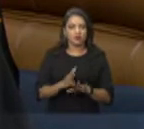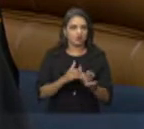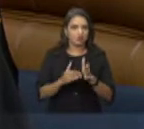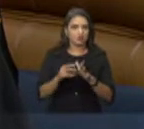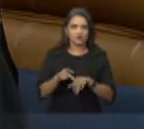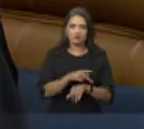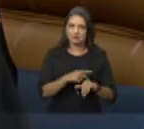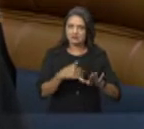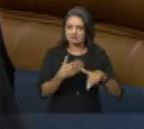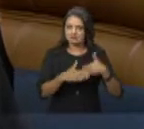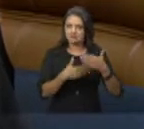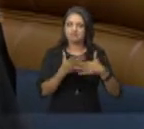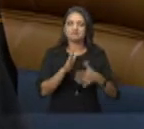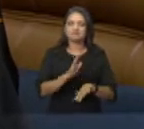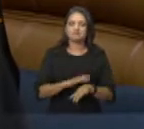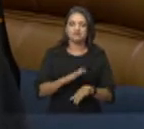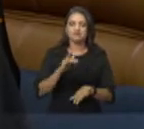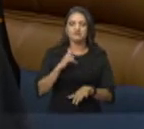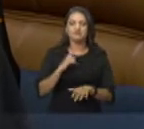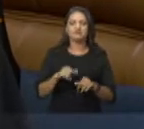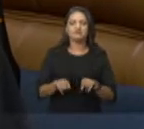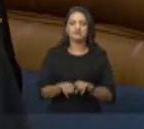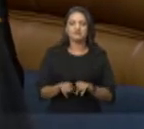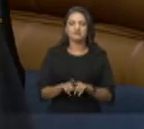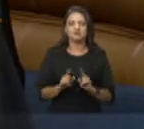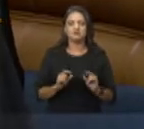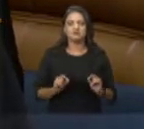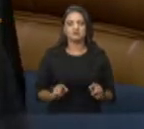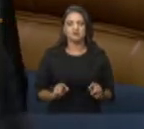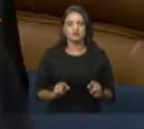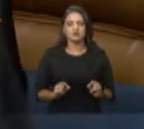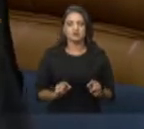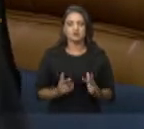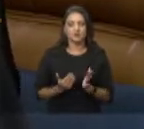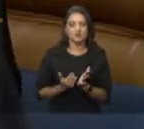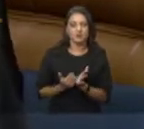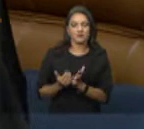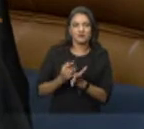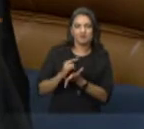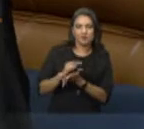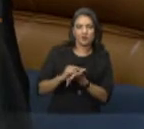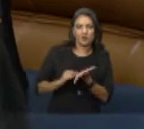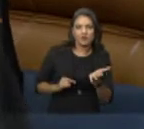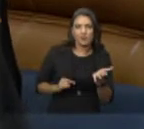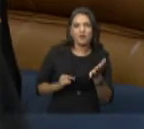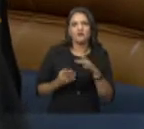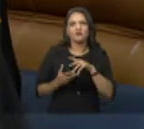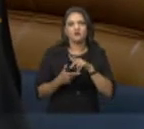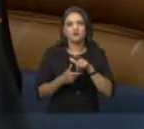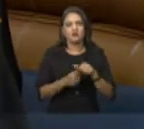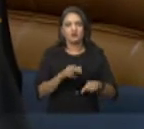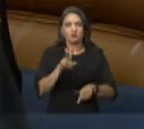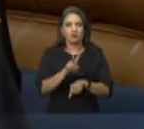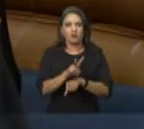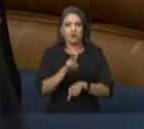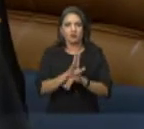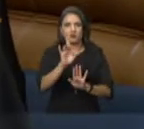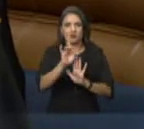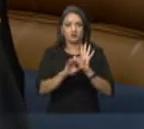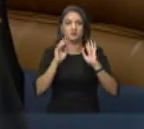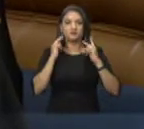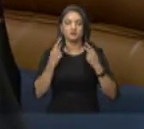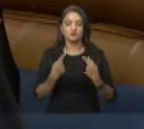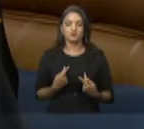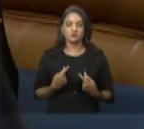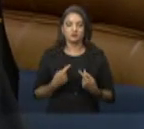do ponto de vista civilizatório mas tem abrigo e origem inclusive em documentos internacionais de proteção dos direitos humanos